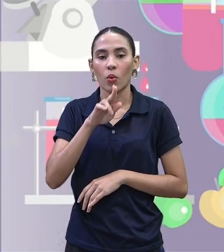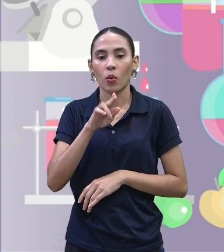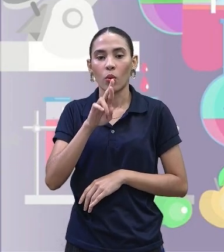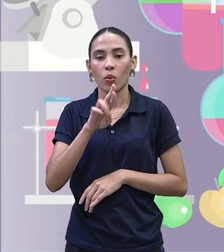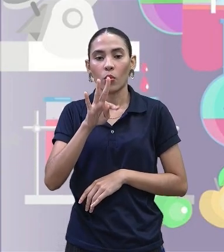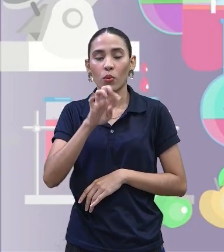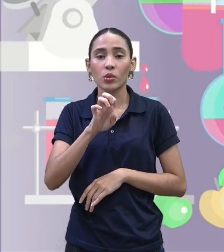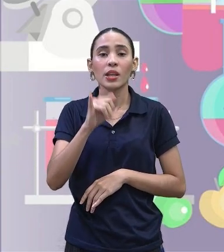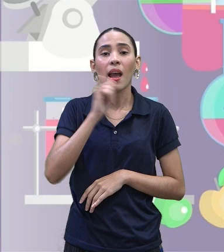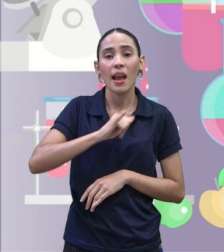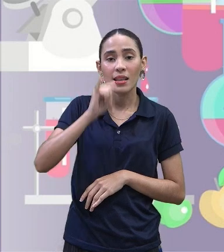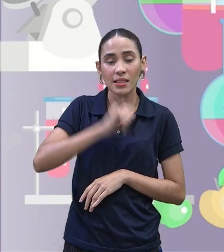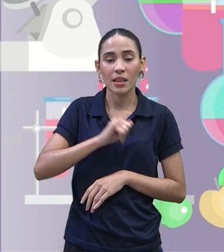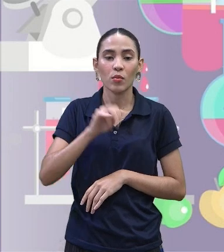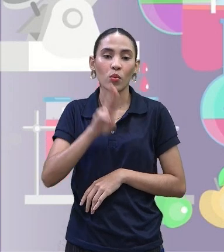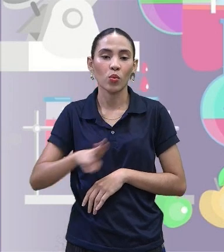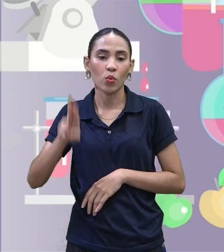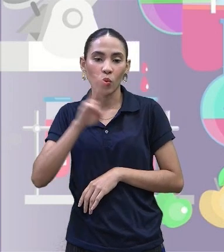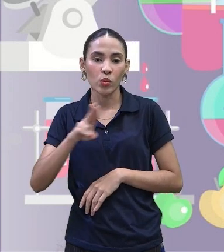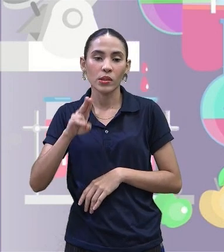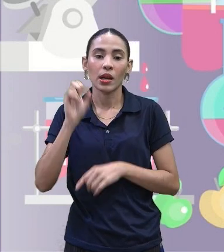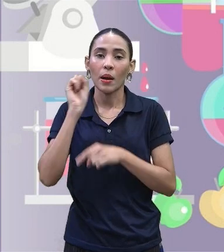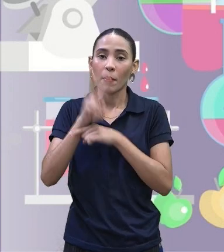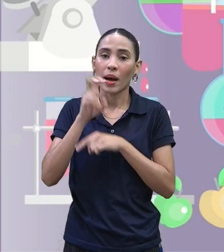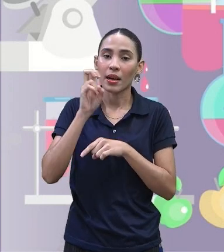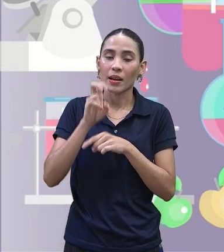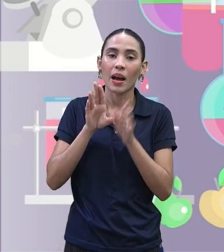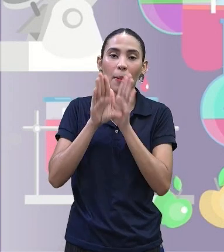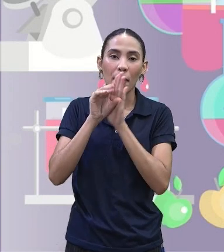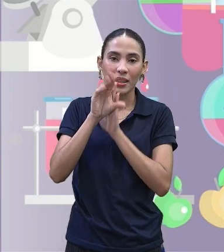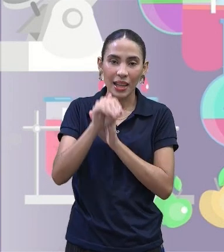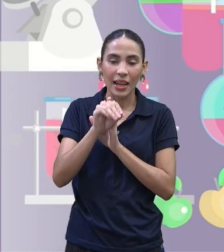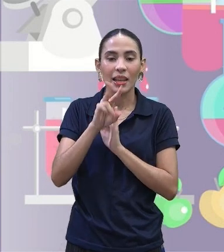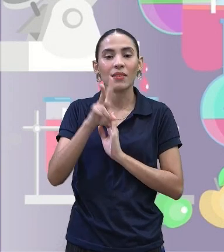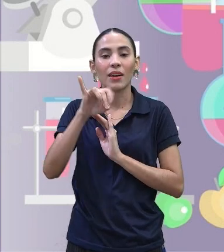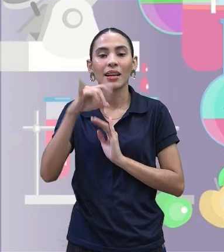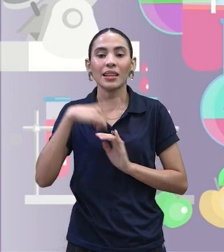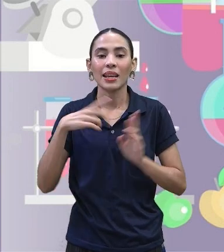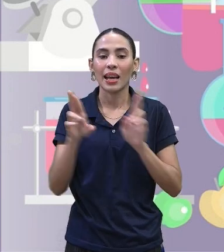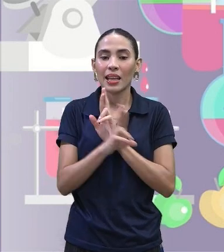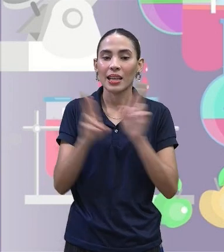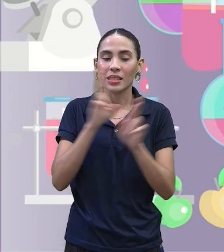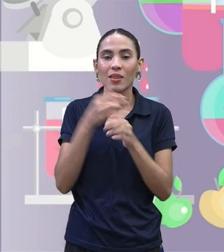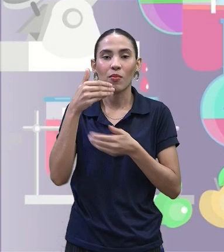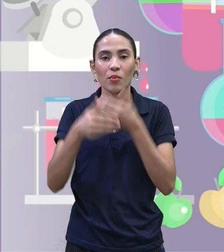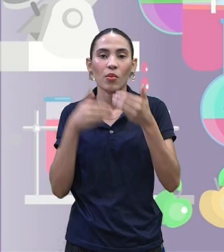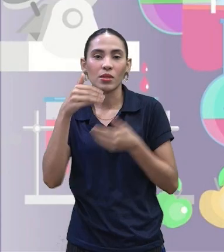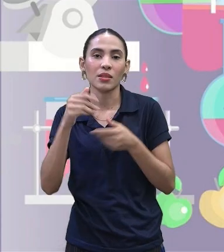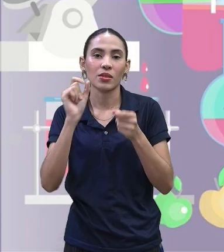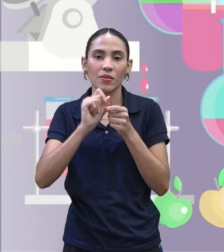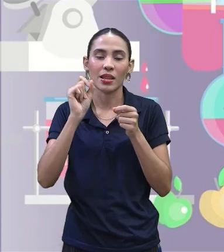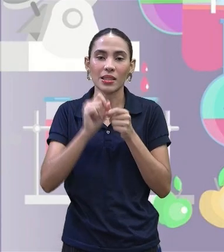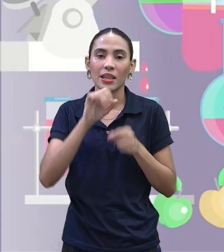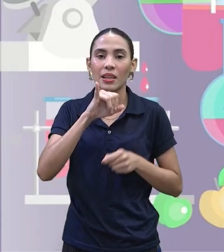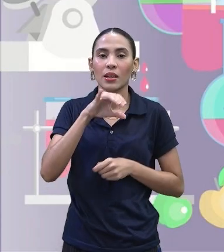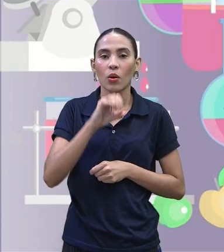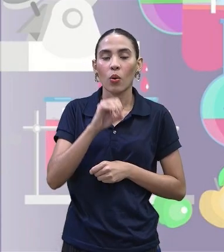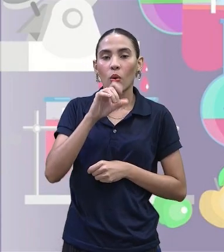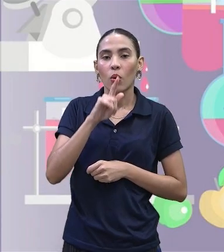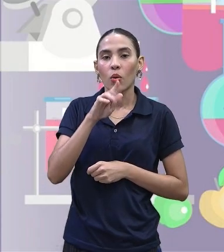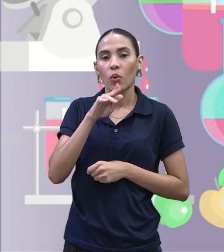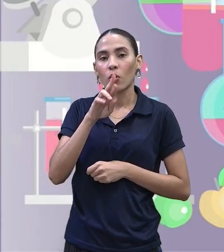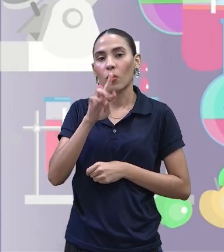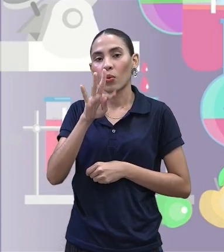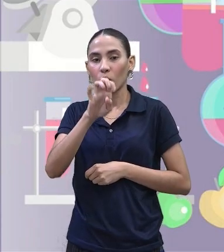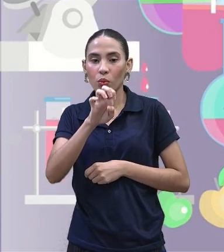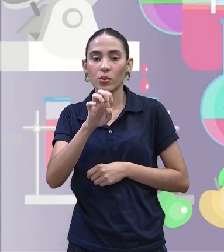gente utiliza, então, bactérias que vão estar ali relacionadas nesse processo de fabricação do iogurte, para